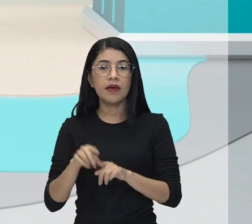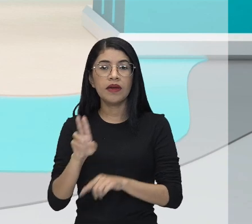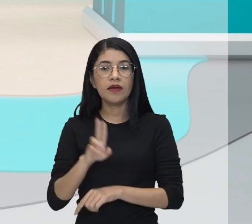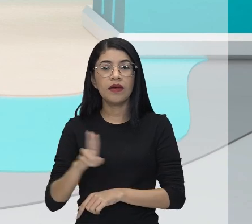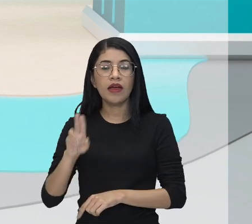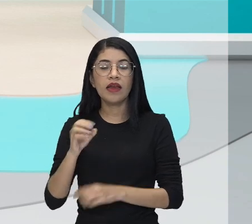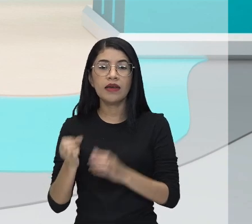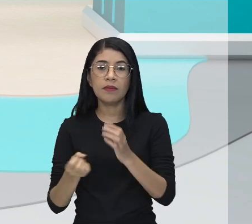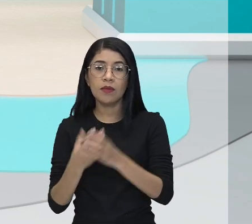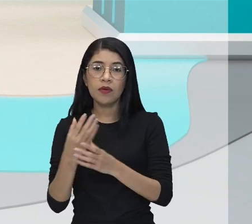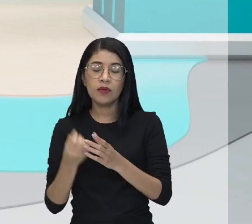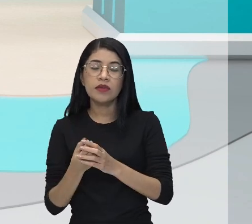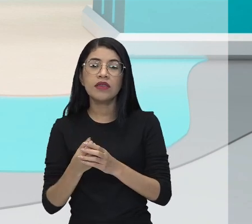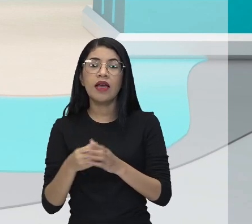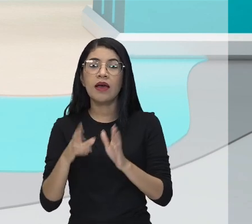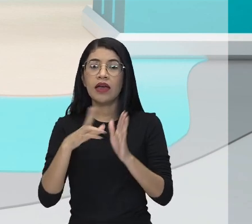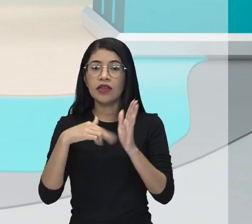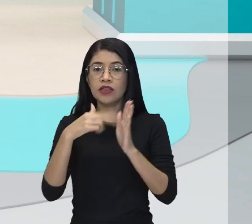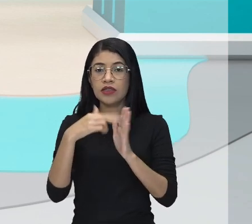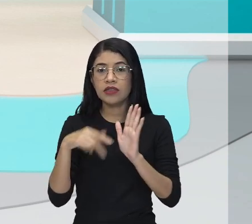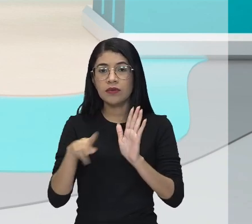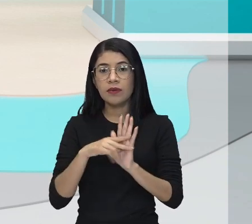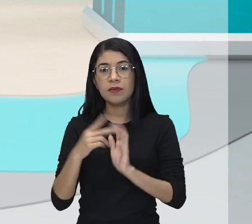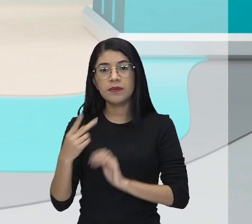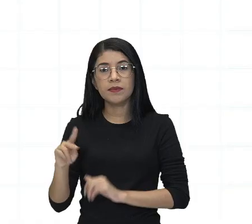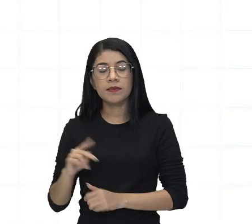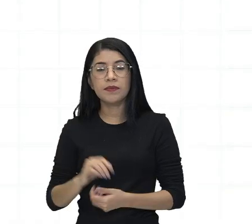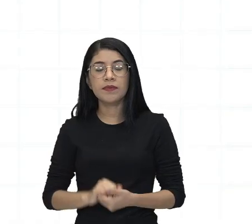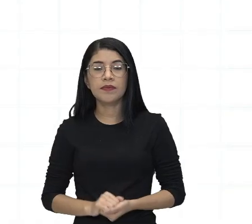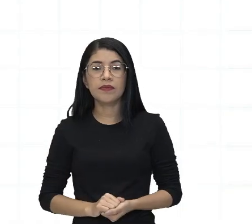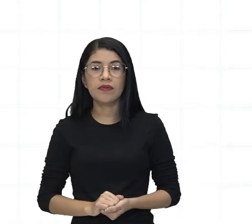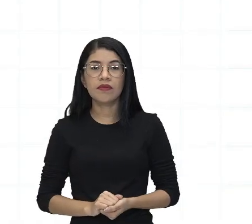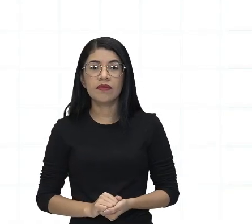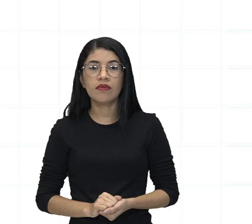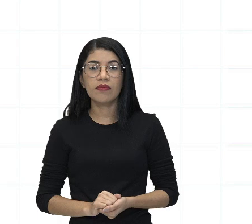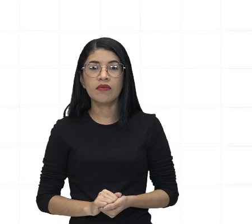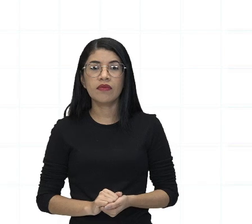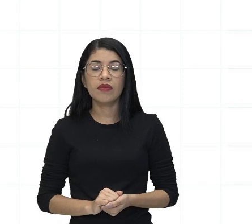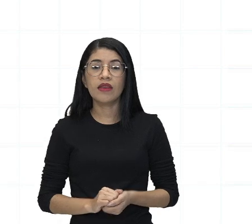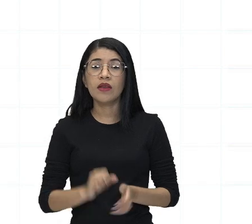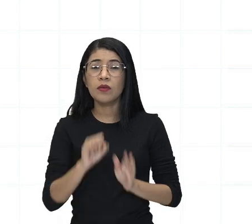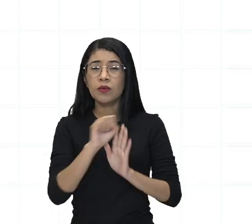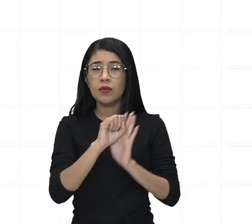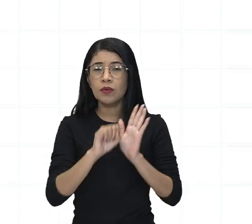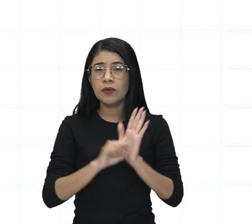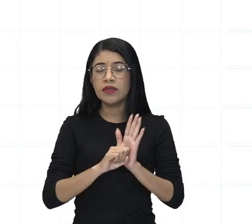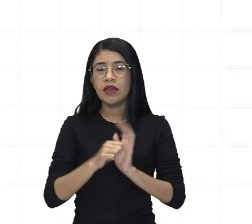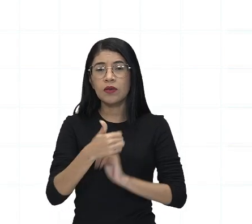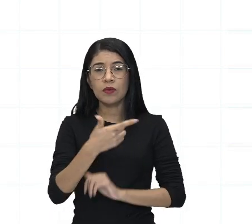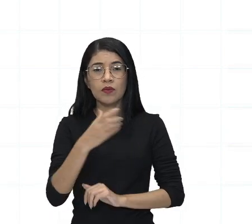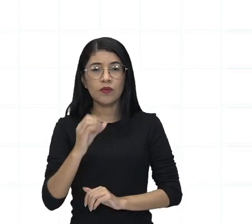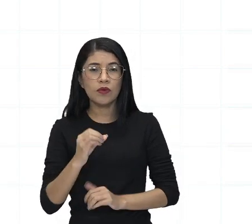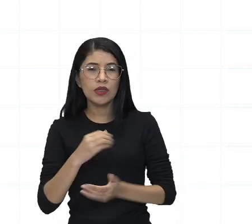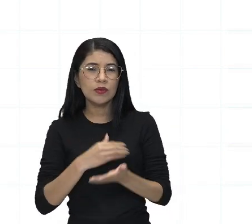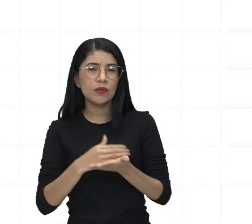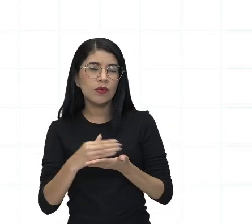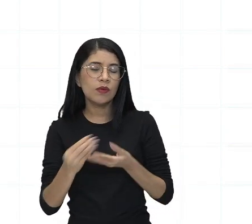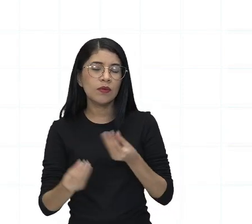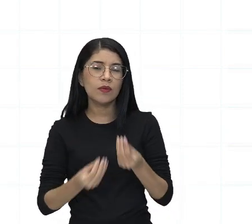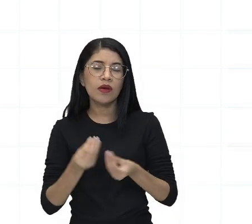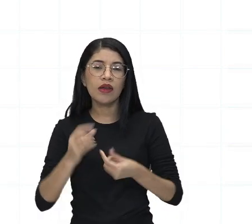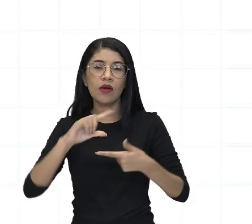suas próprias tintas. Então, aí a gente vai lá para o início do século XX agora, né?